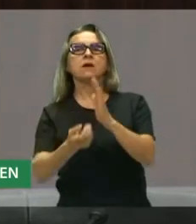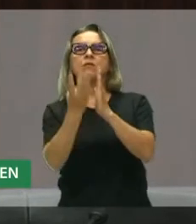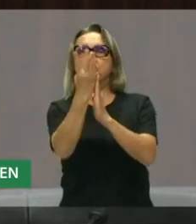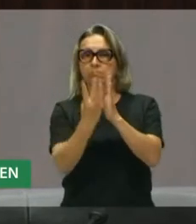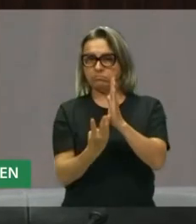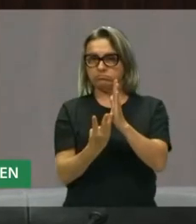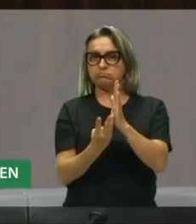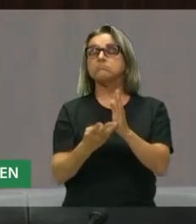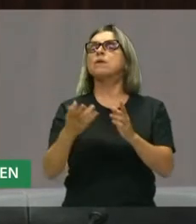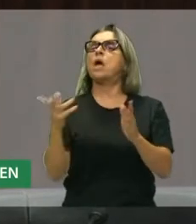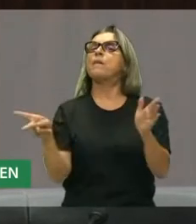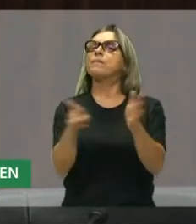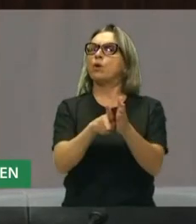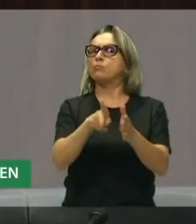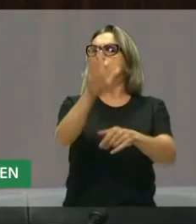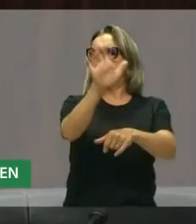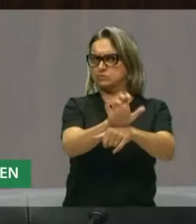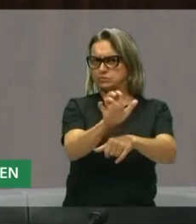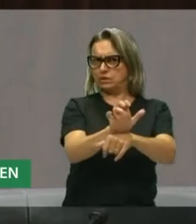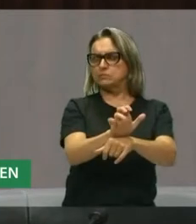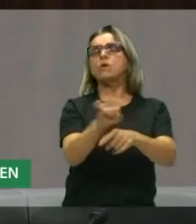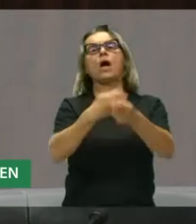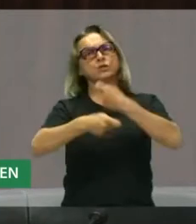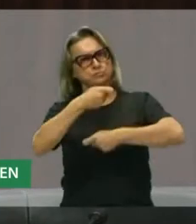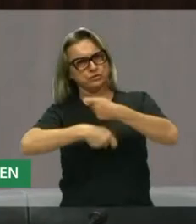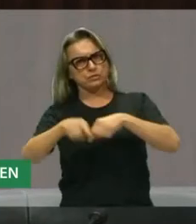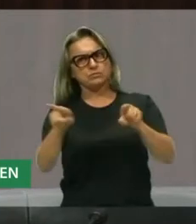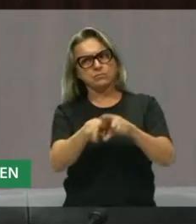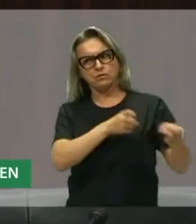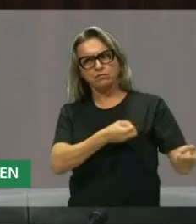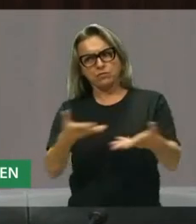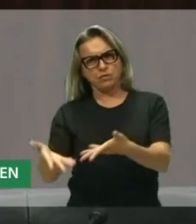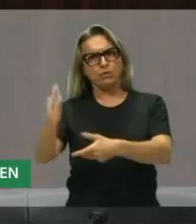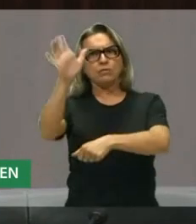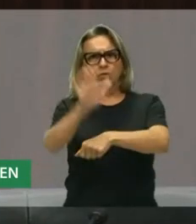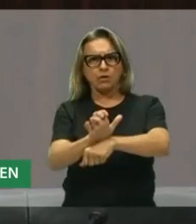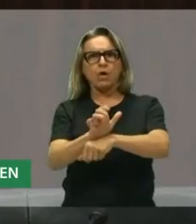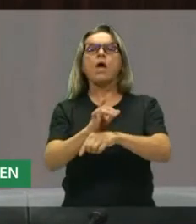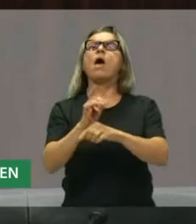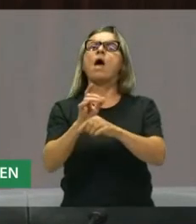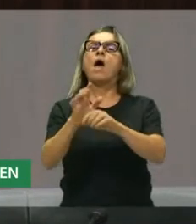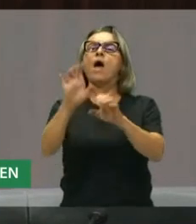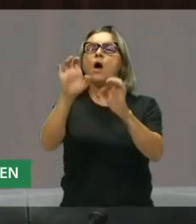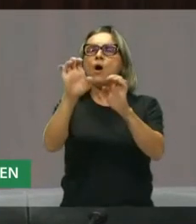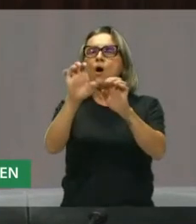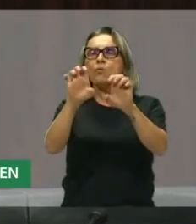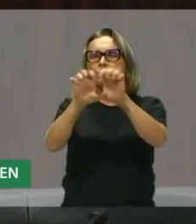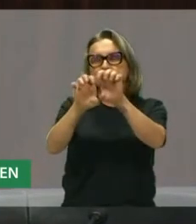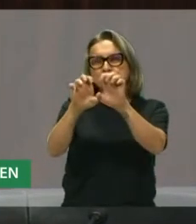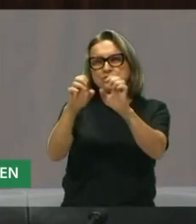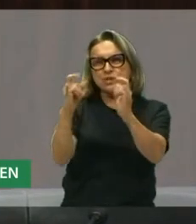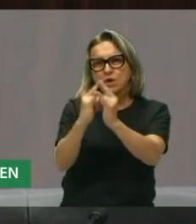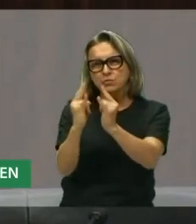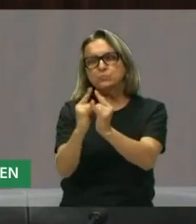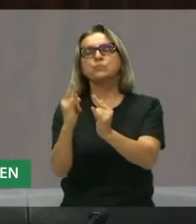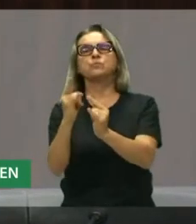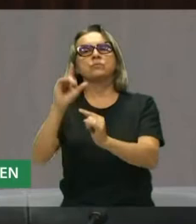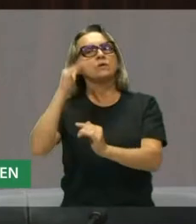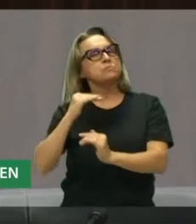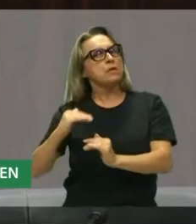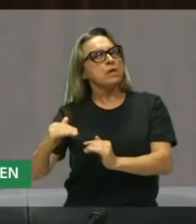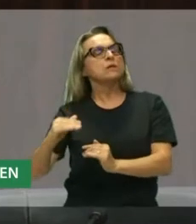administração do hospital foi concedida pelo Estado ao Instituto das Pequenas Missionárias de Maria Imaculada. Por esse